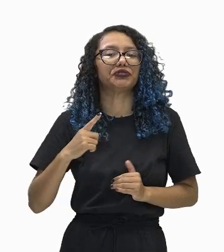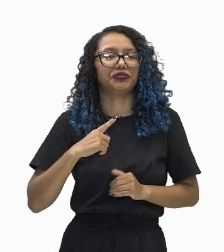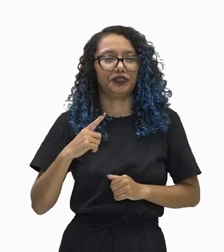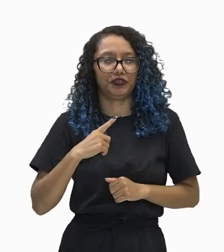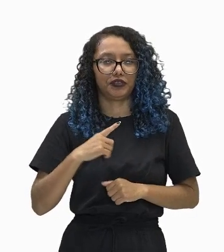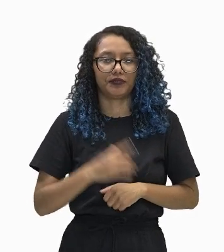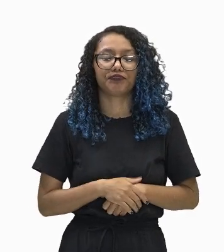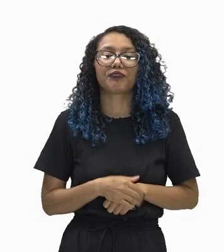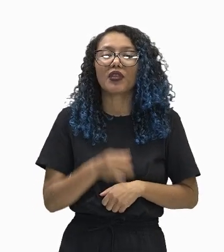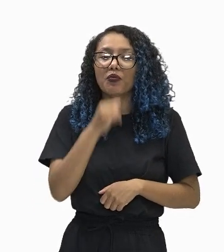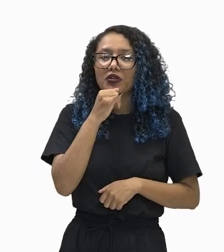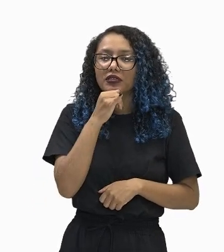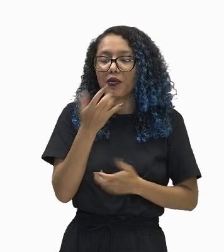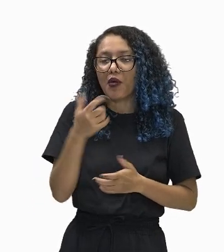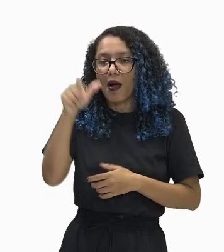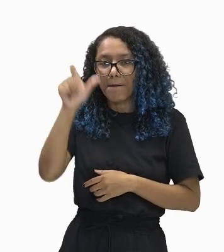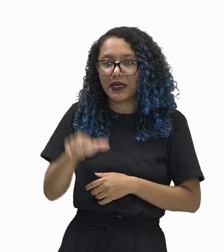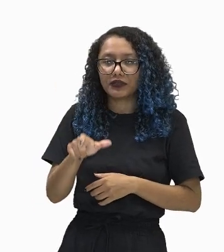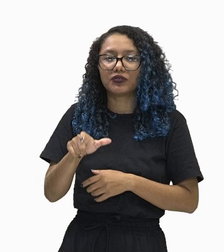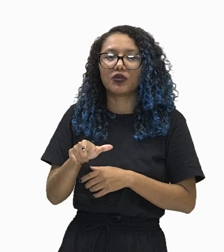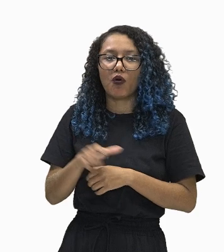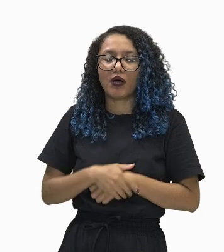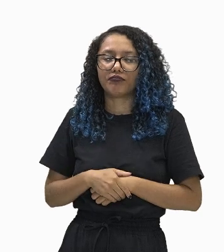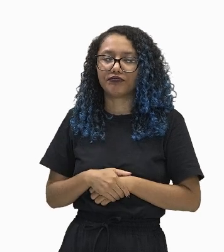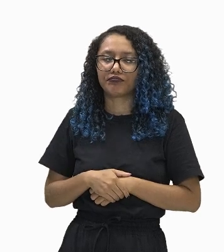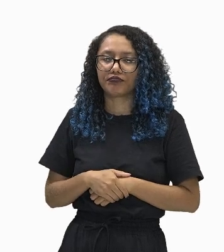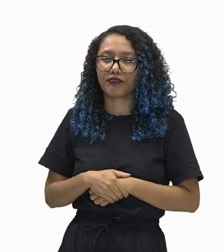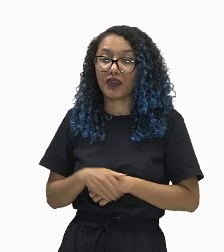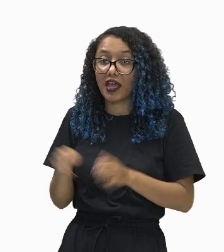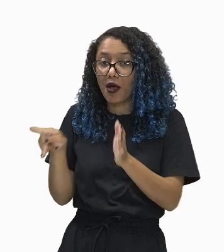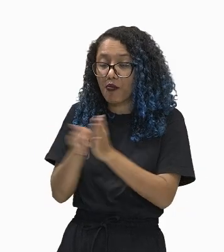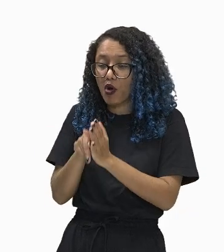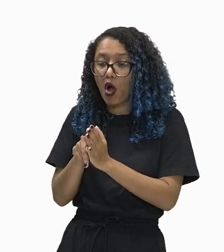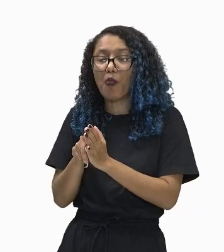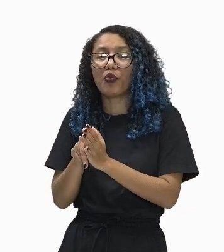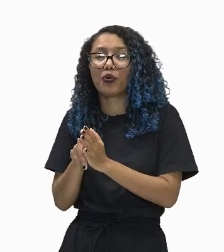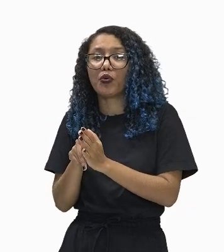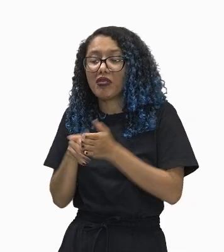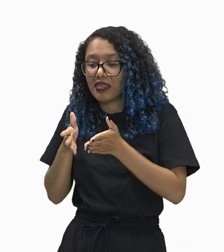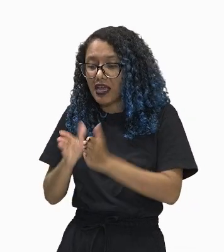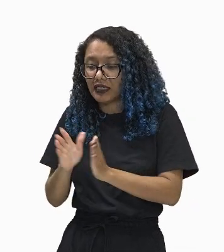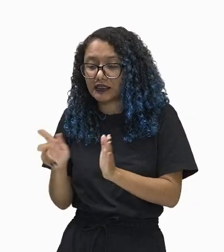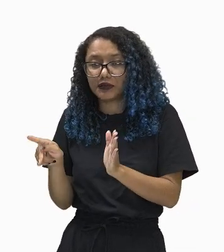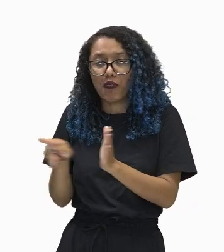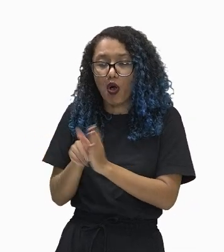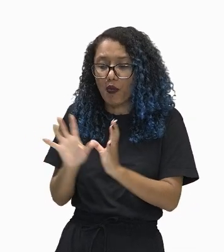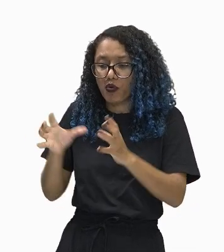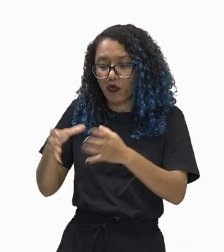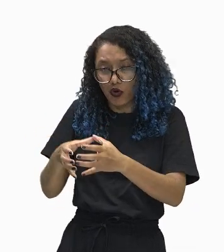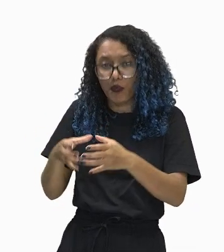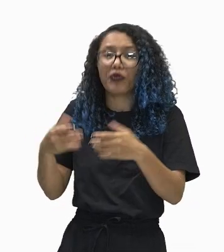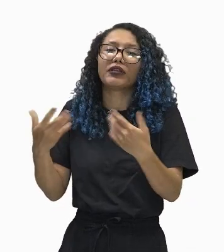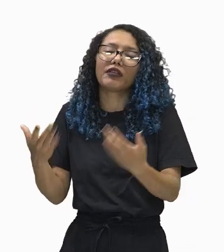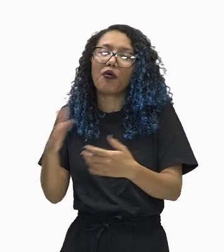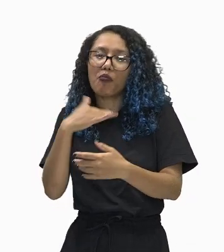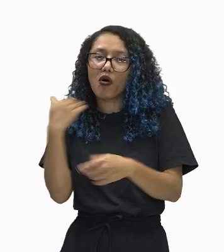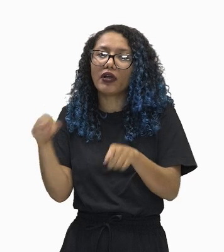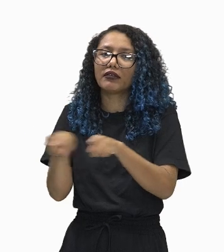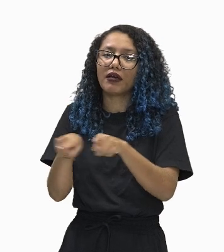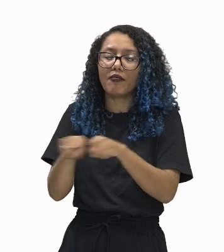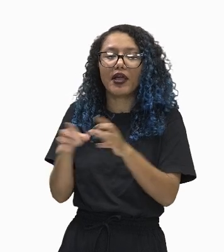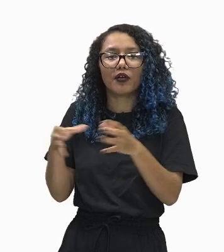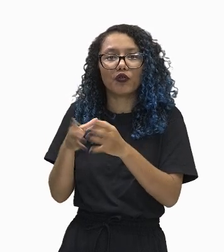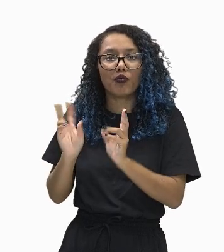O indivíduo nascia e morria pertencendo à mesma camada social, com raras chances